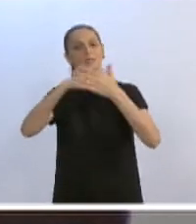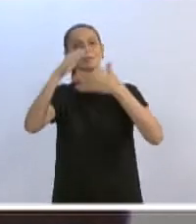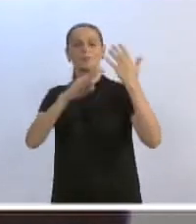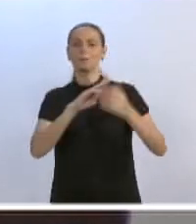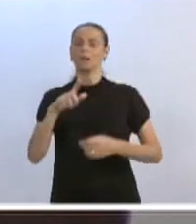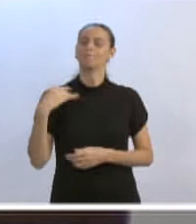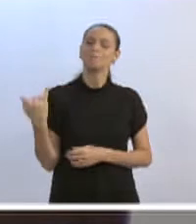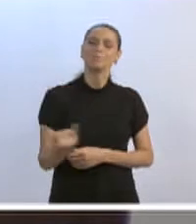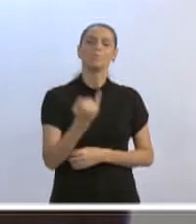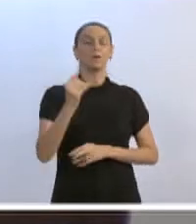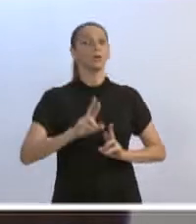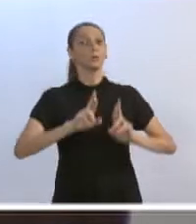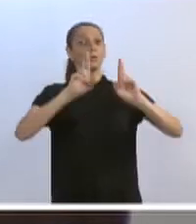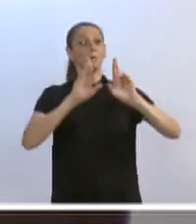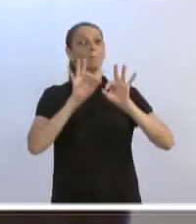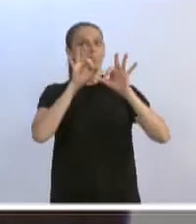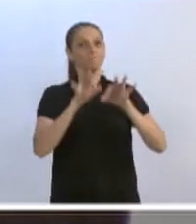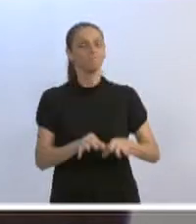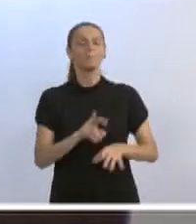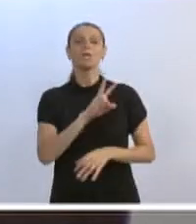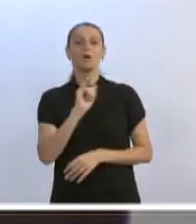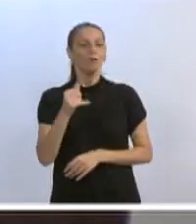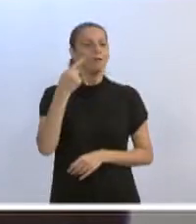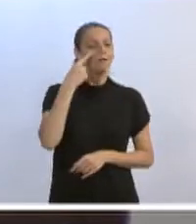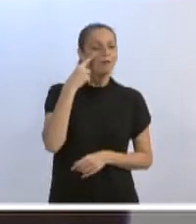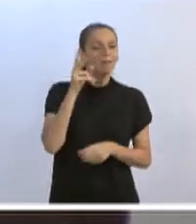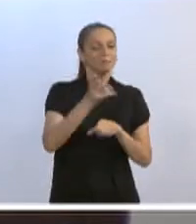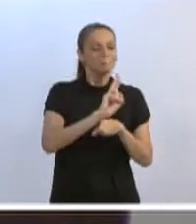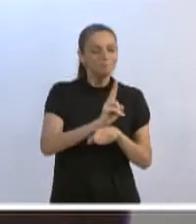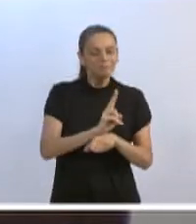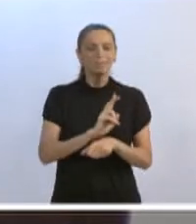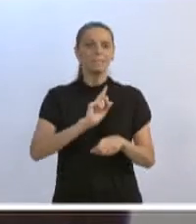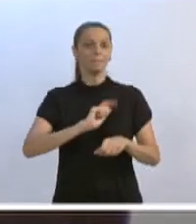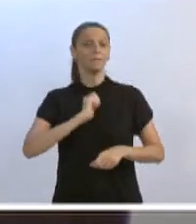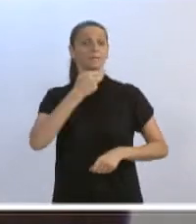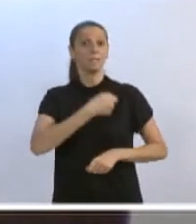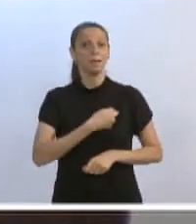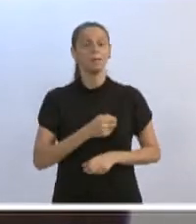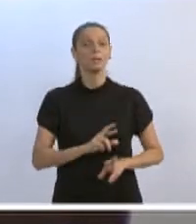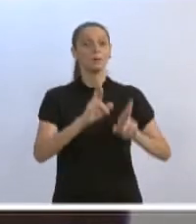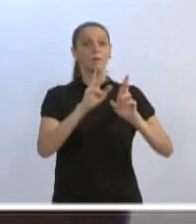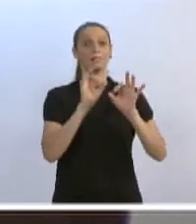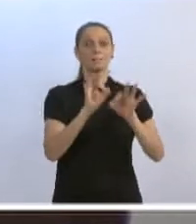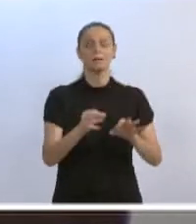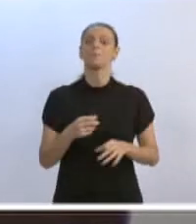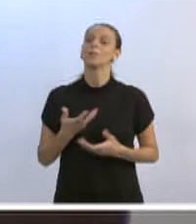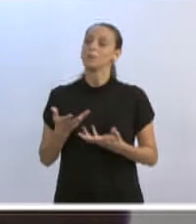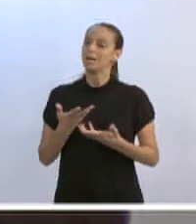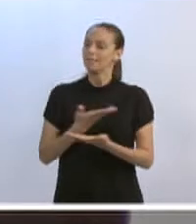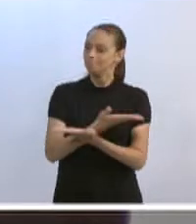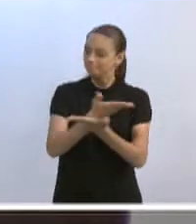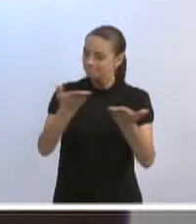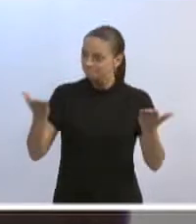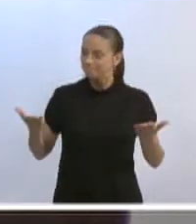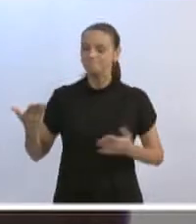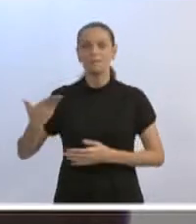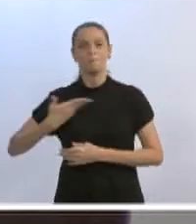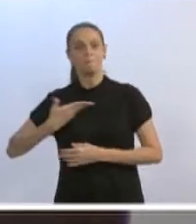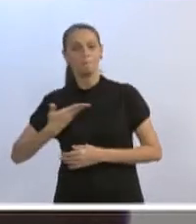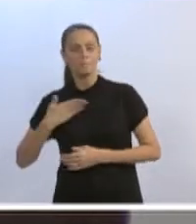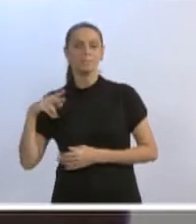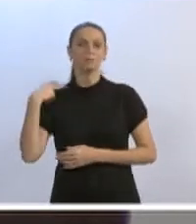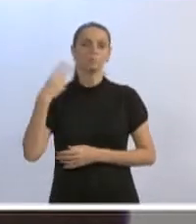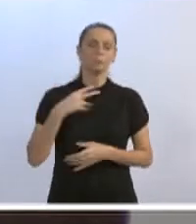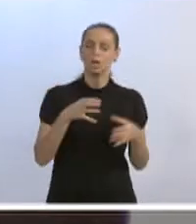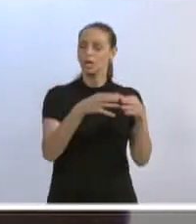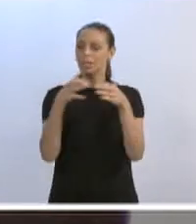importante e espero que dê certo e vou ficar em cima fiscalizando e cobrando adversário desejo a todos vocês a todos os colegas aqui vereadores as